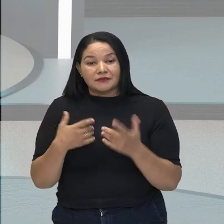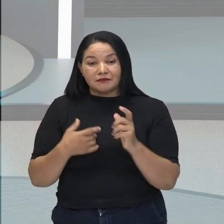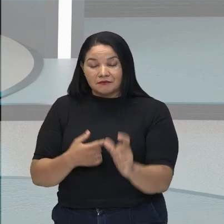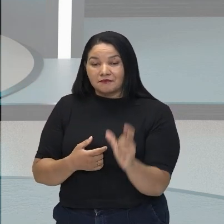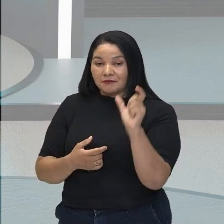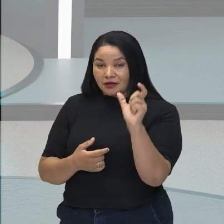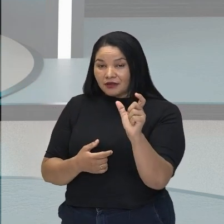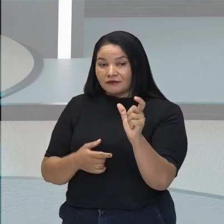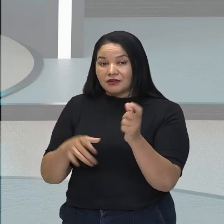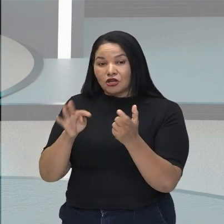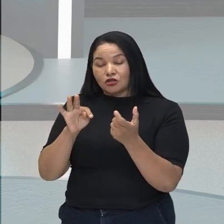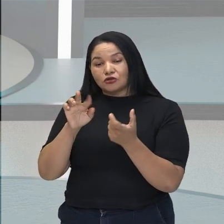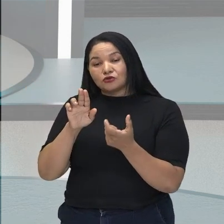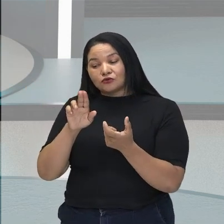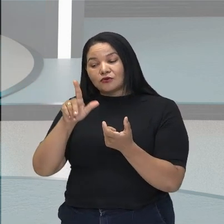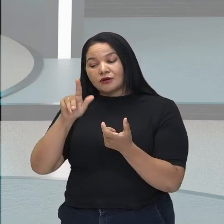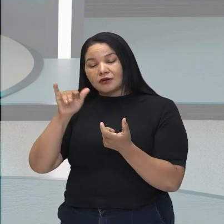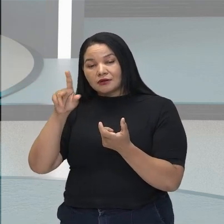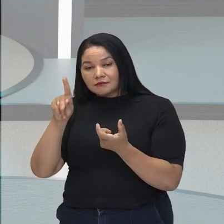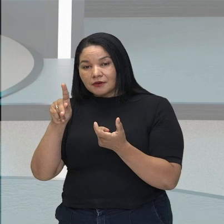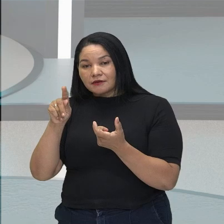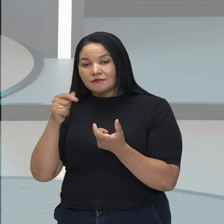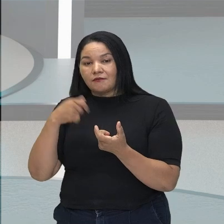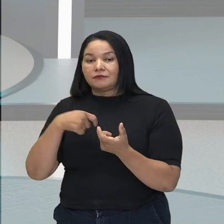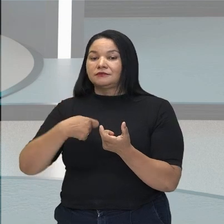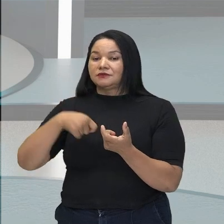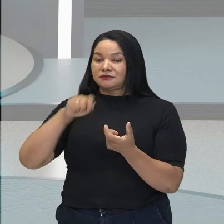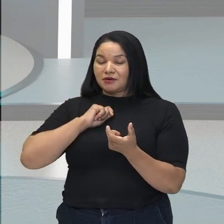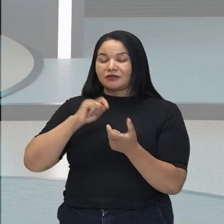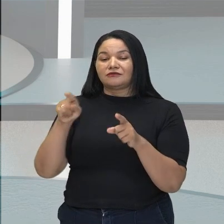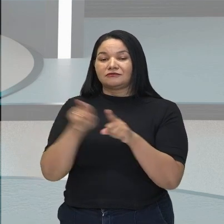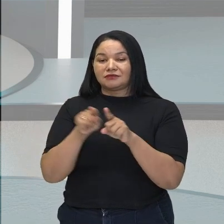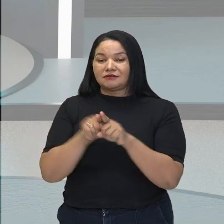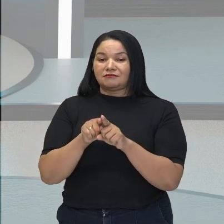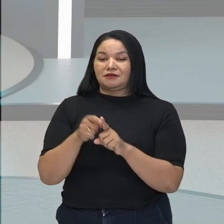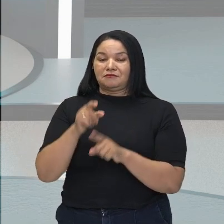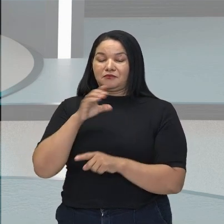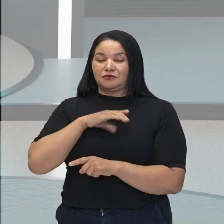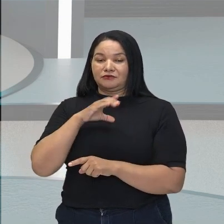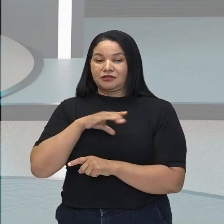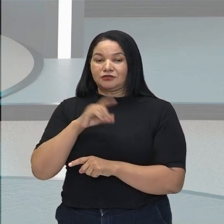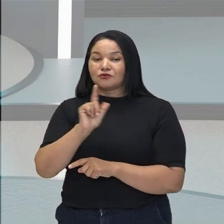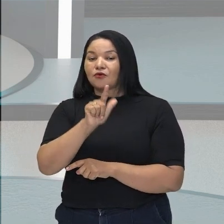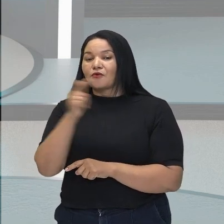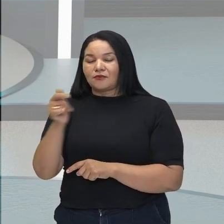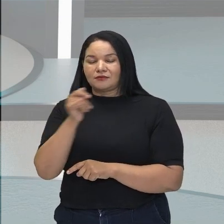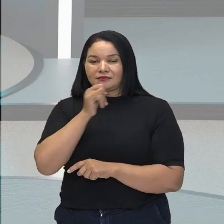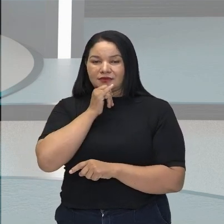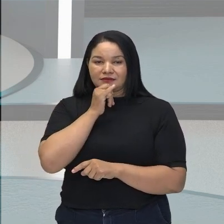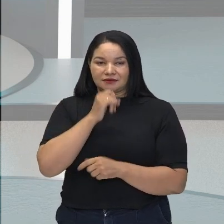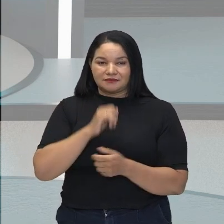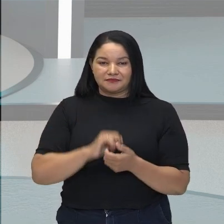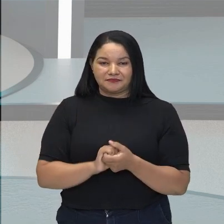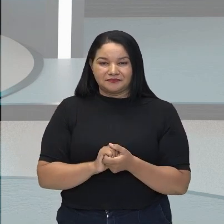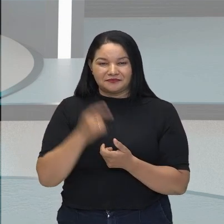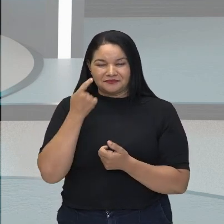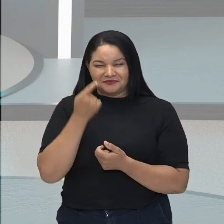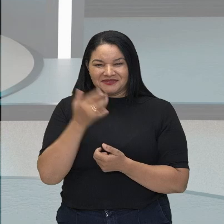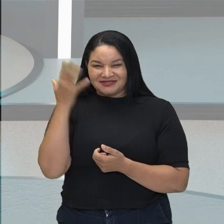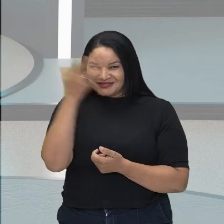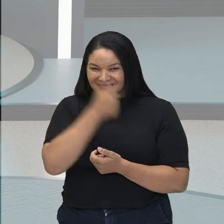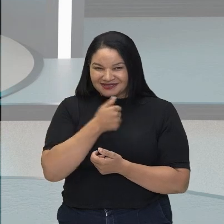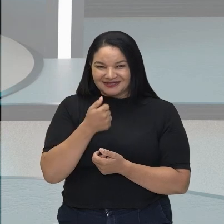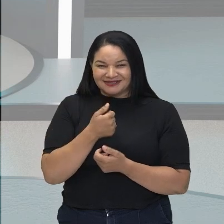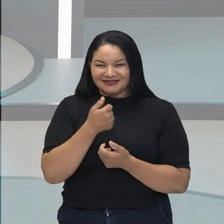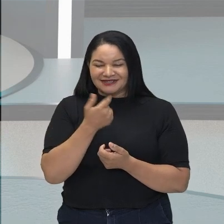em espanhol e tulipa em português. Nosso próximo exemplo vai falar, olha que bonitinho, que colorido aqui,